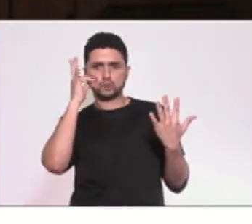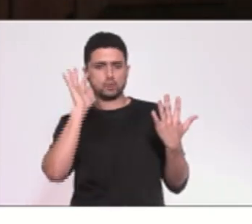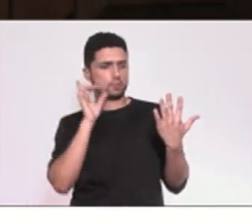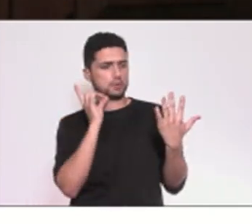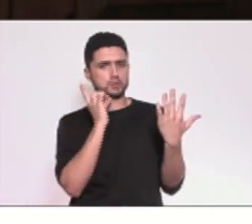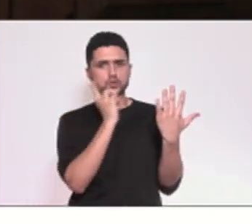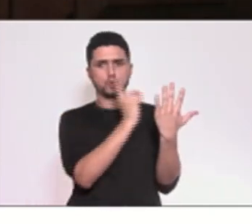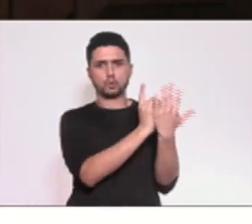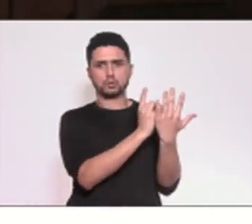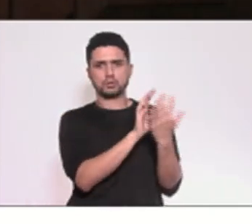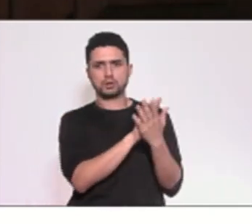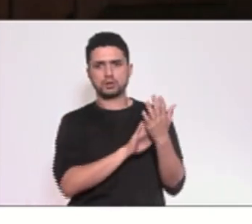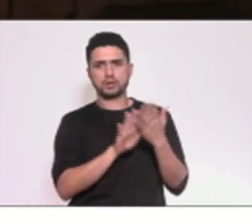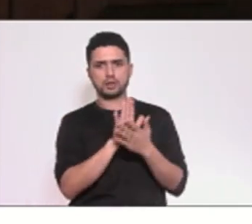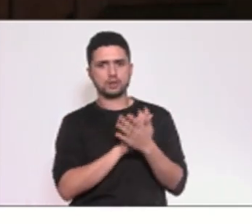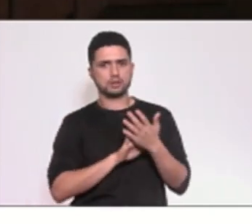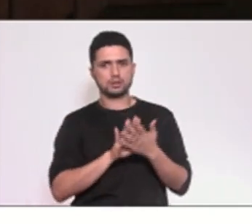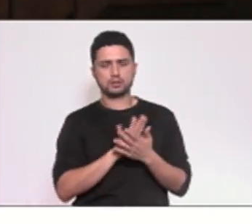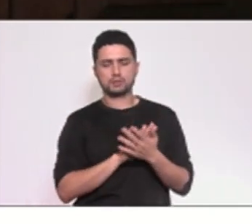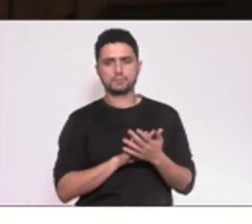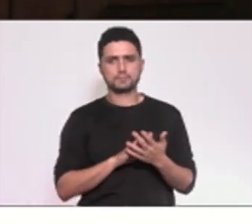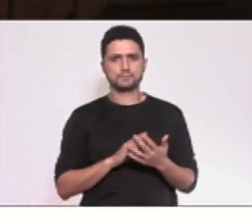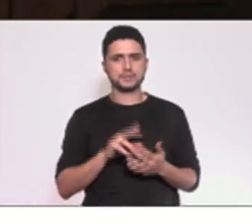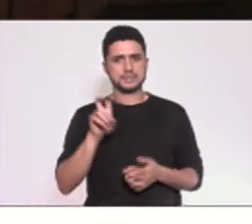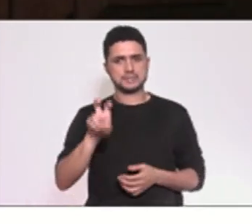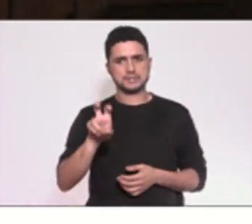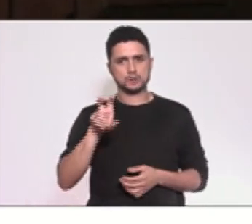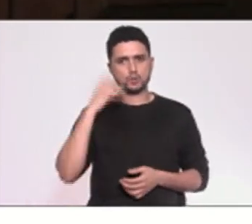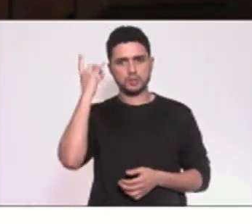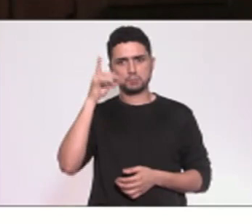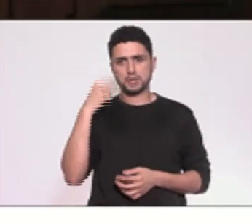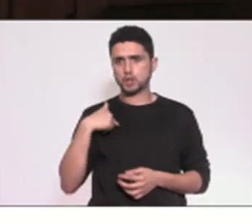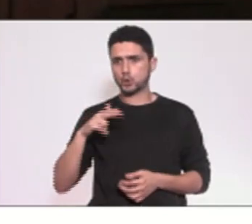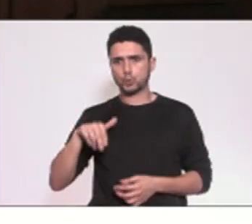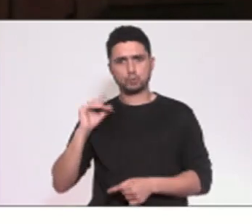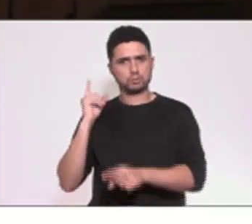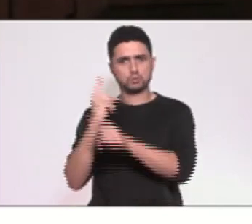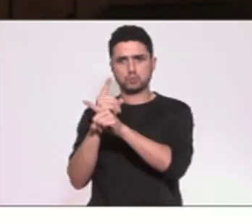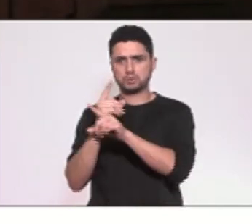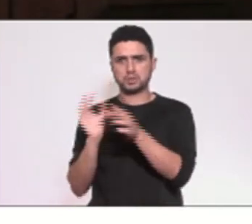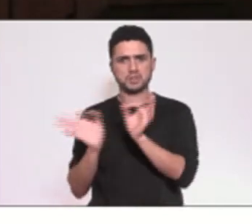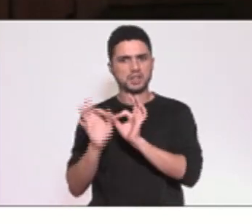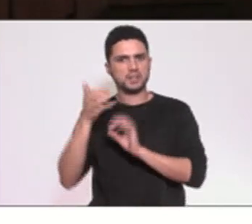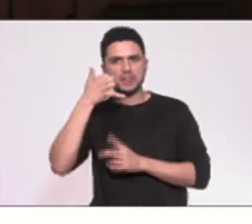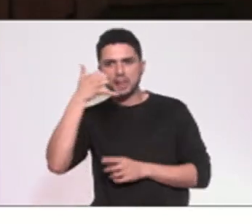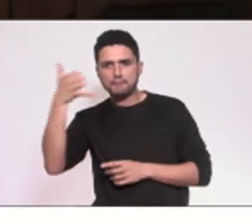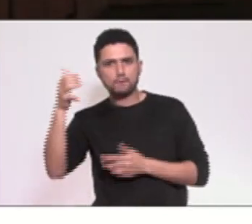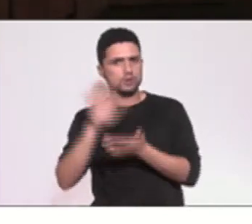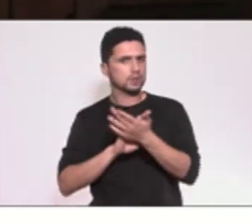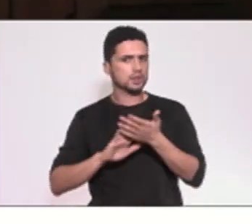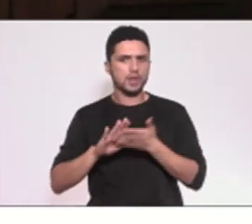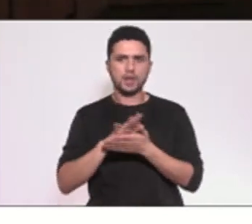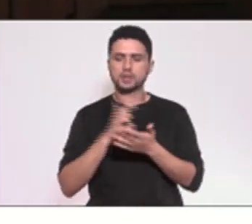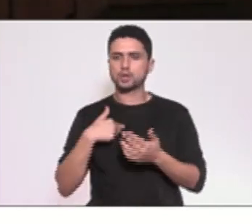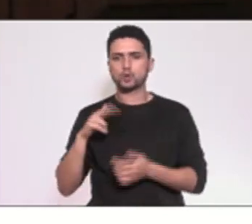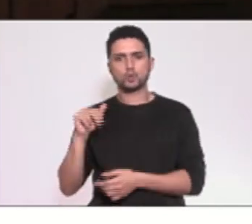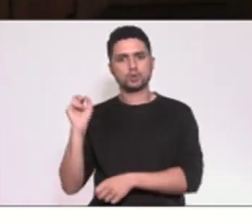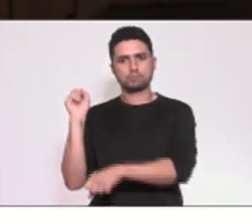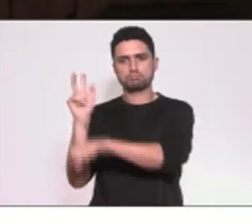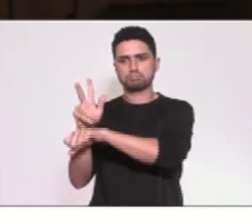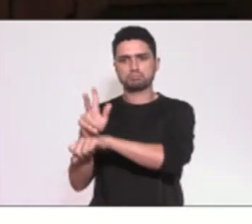menos falei com qualquer um deles pelo telefone. Nunca tive cargo no